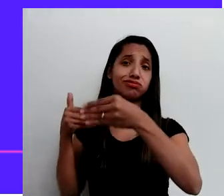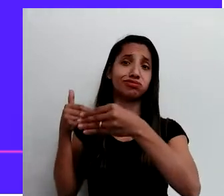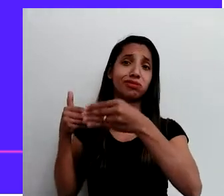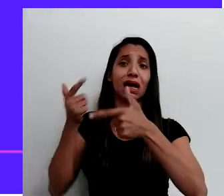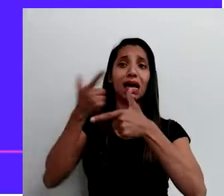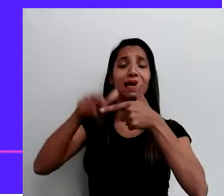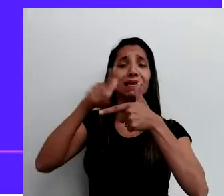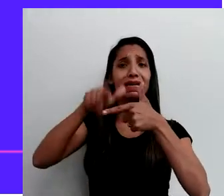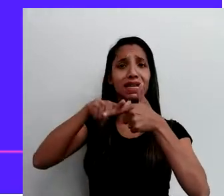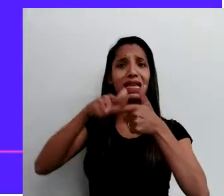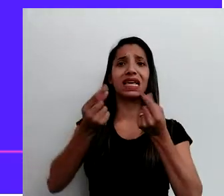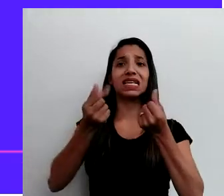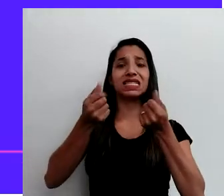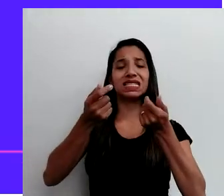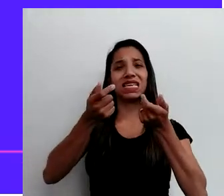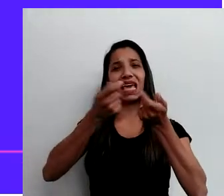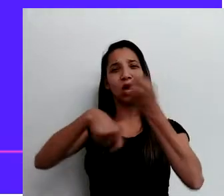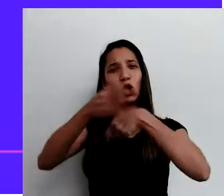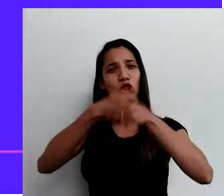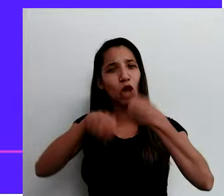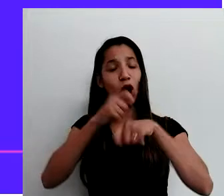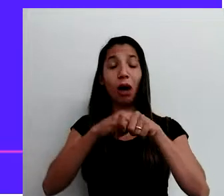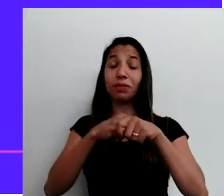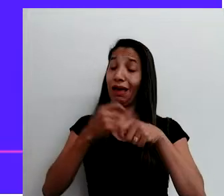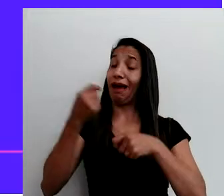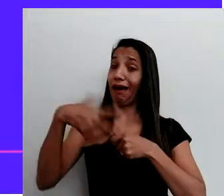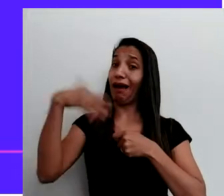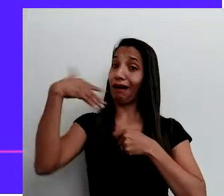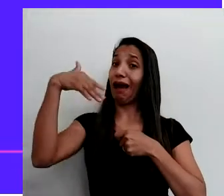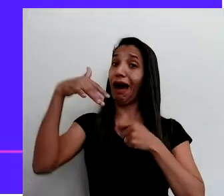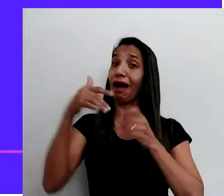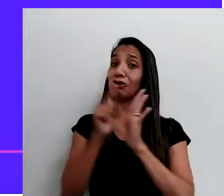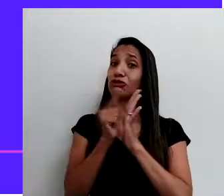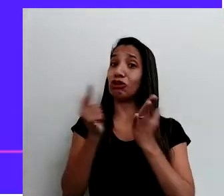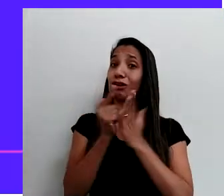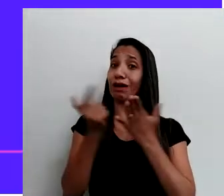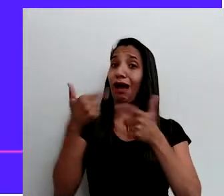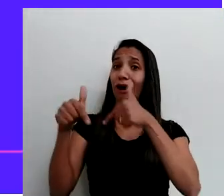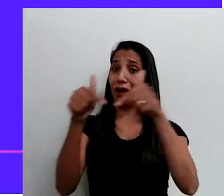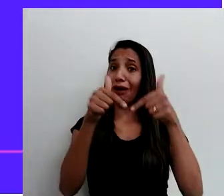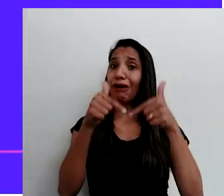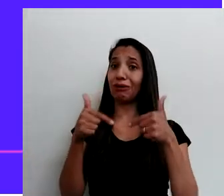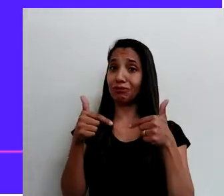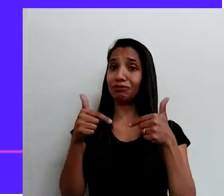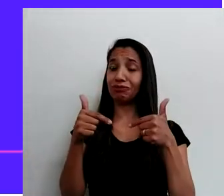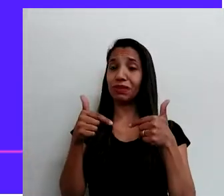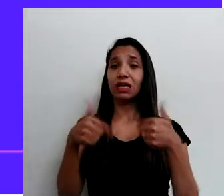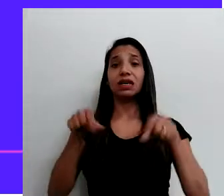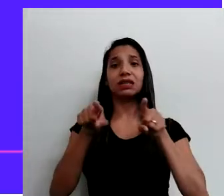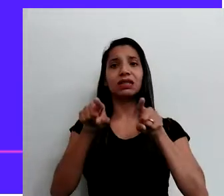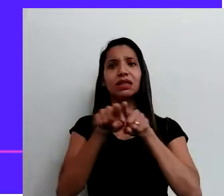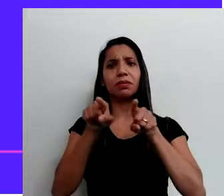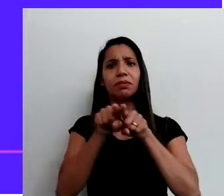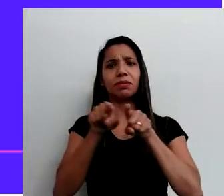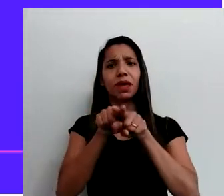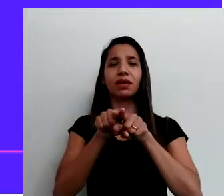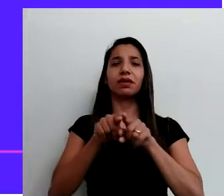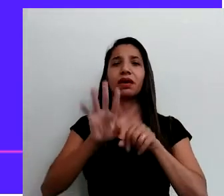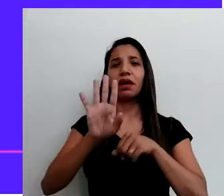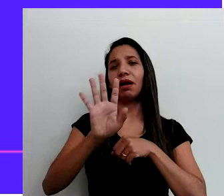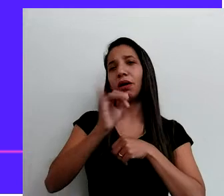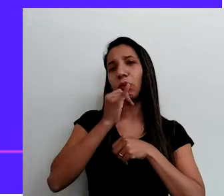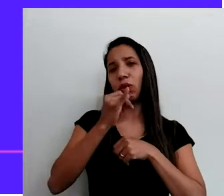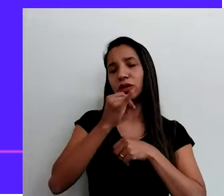muito caro, né, fazer jornalismo. A questão, os jornais tiraram correspondentes, né? Hoje a gente, os